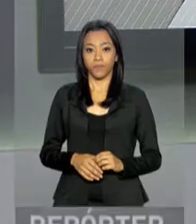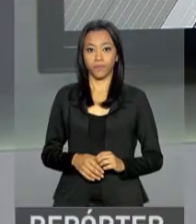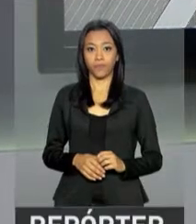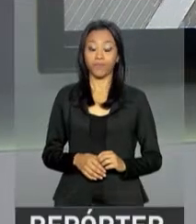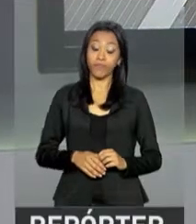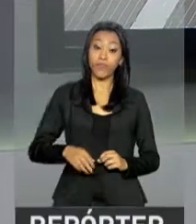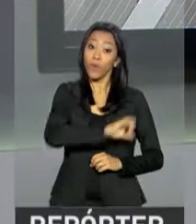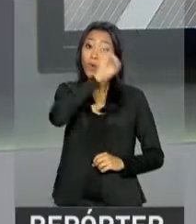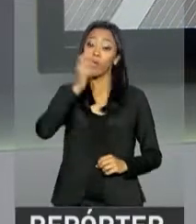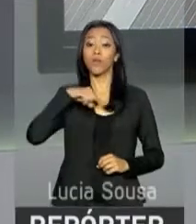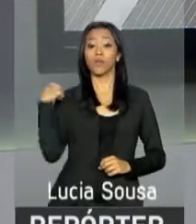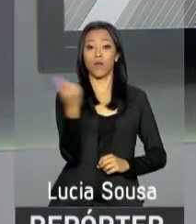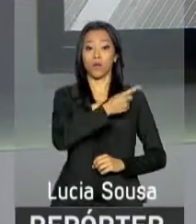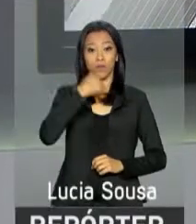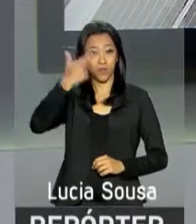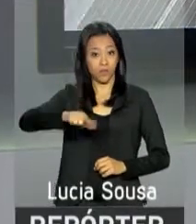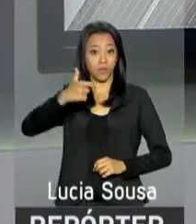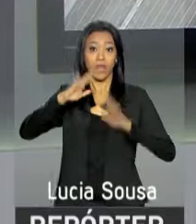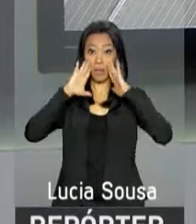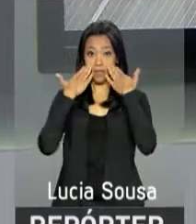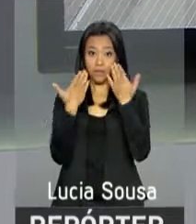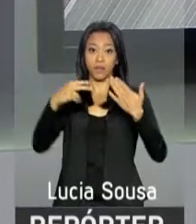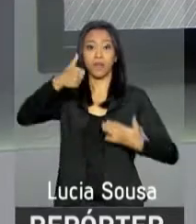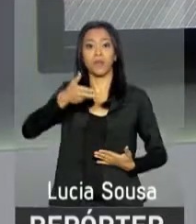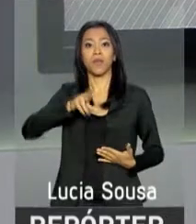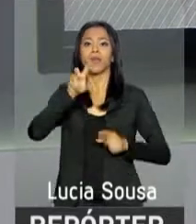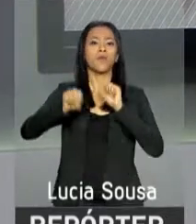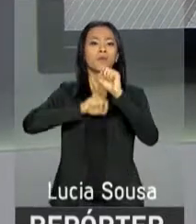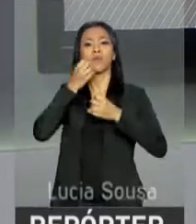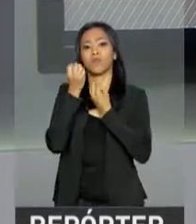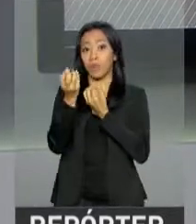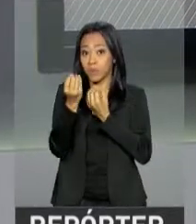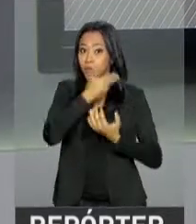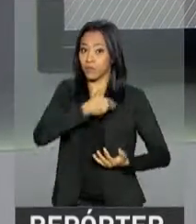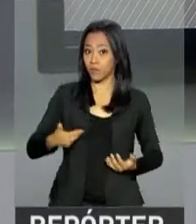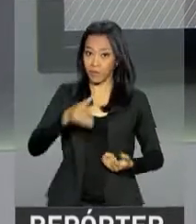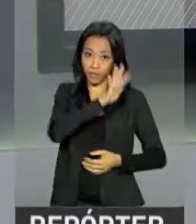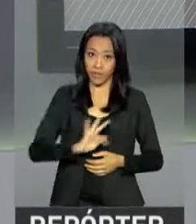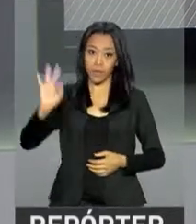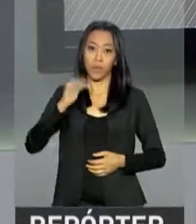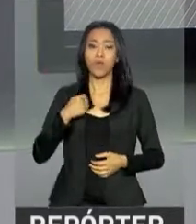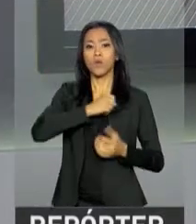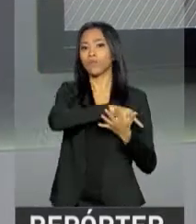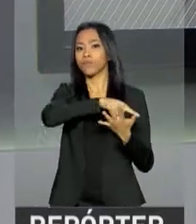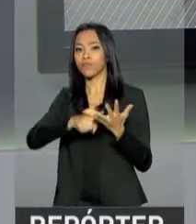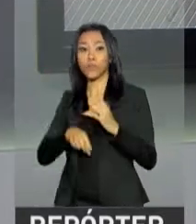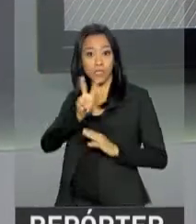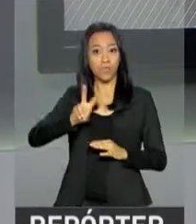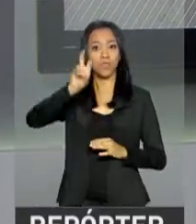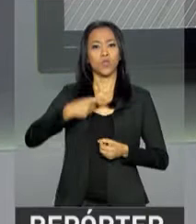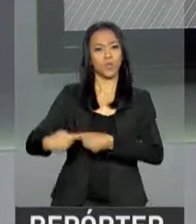olá estamos de volta com um repórter e nbr e as notícias do governo federal os cinco municípios vencedores do prêmio